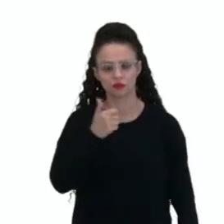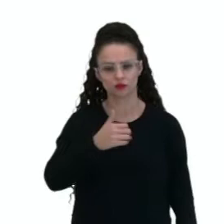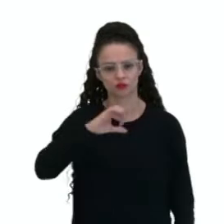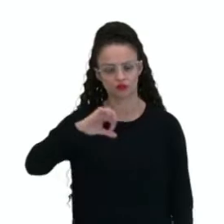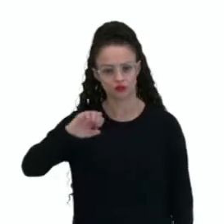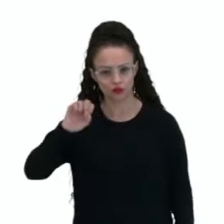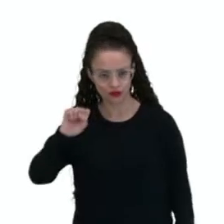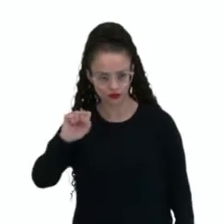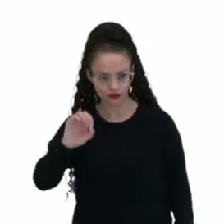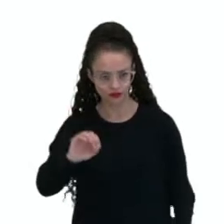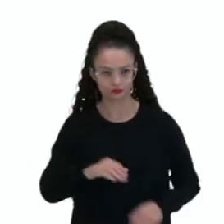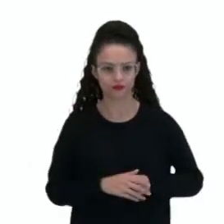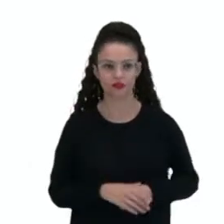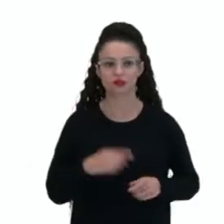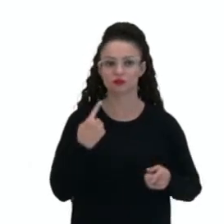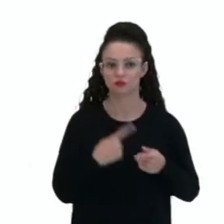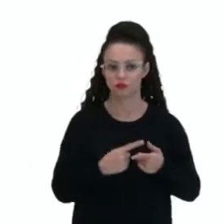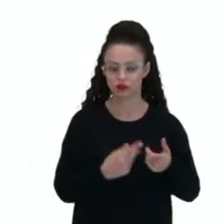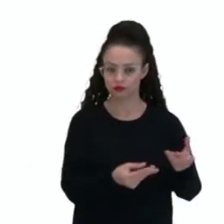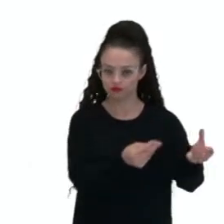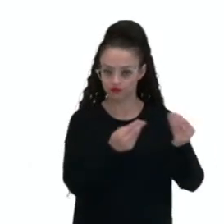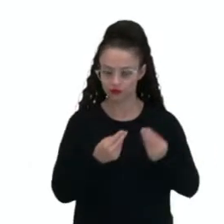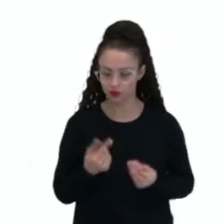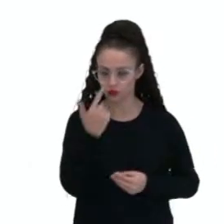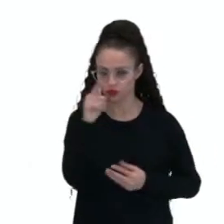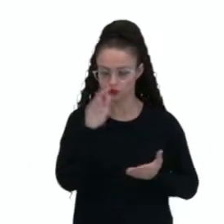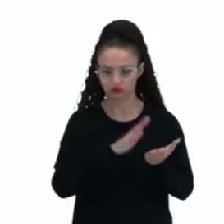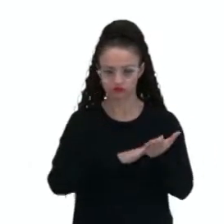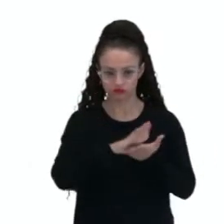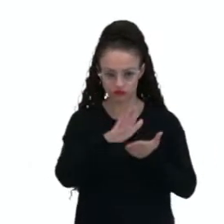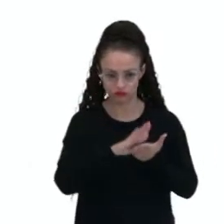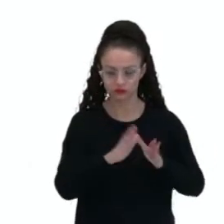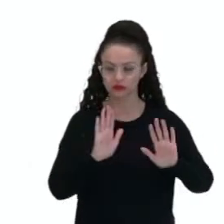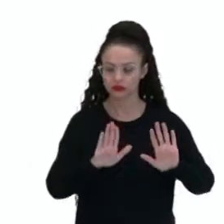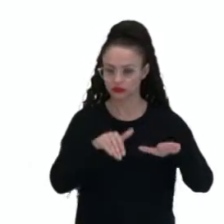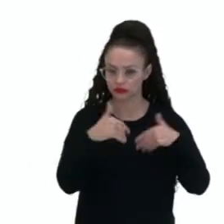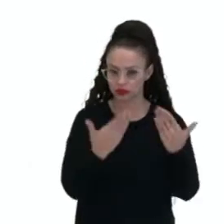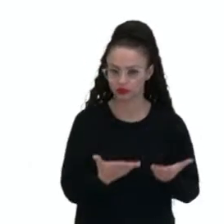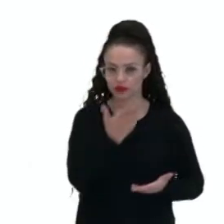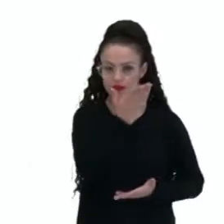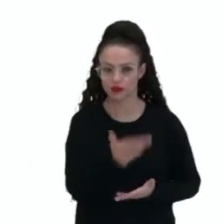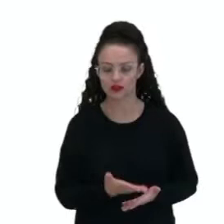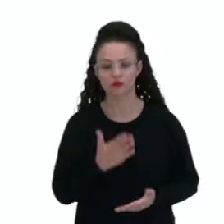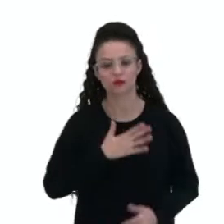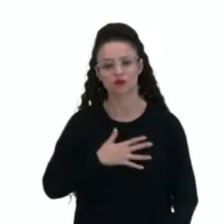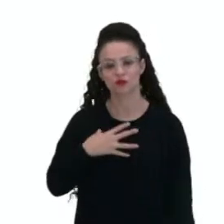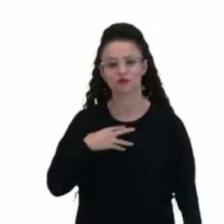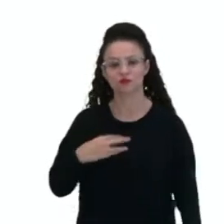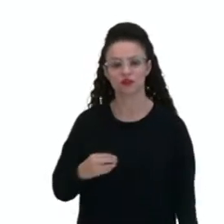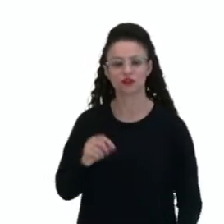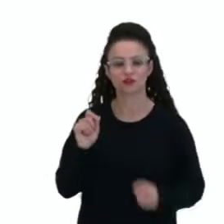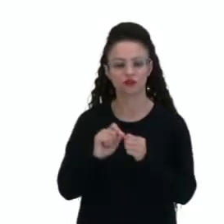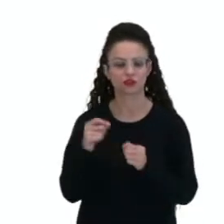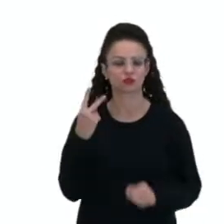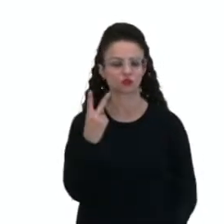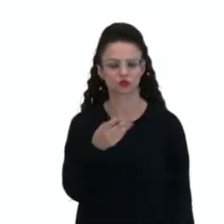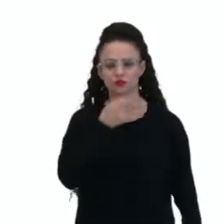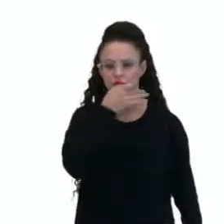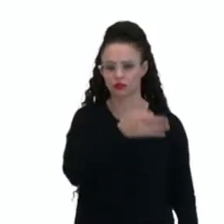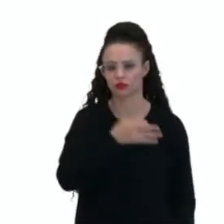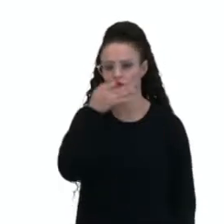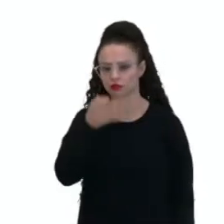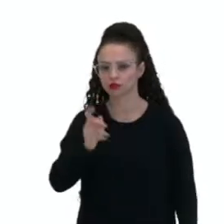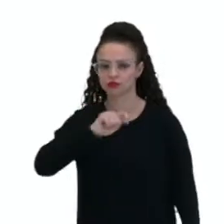1980? Porque ao receber a última edição que tinha sido dedicada a ele, meu filho fez 2 observações sobre o